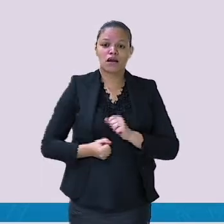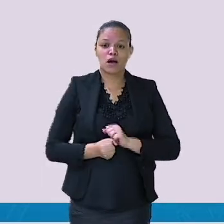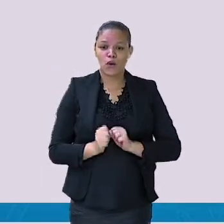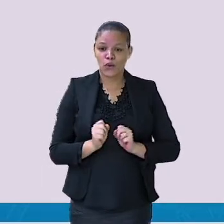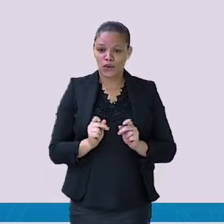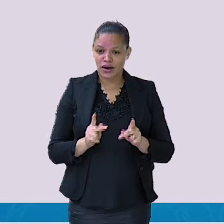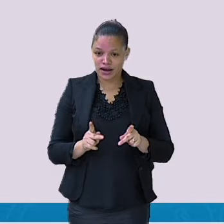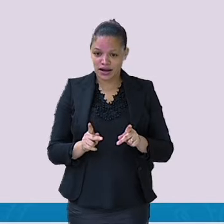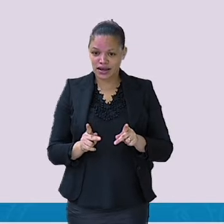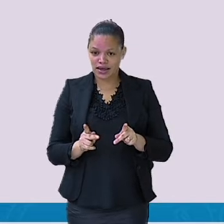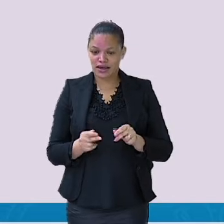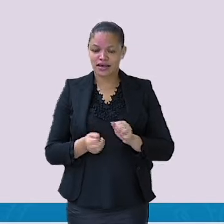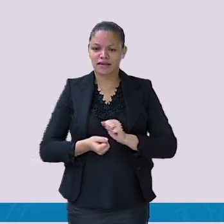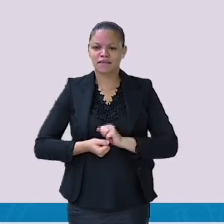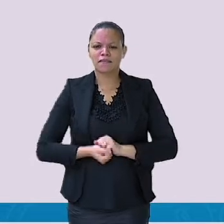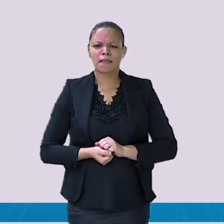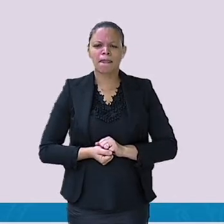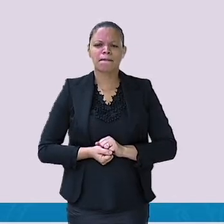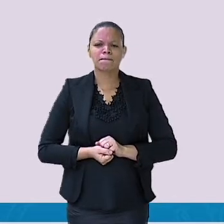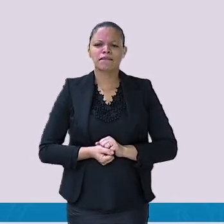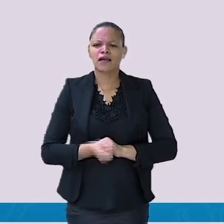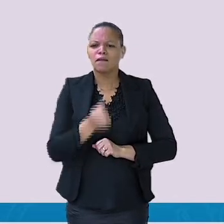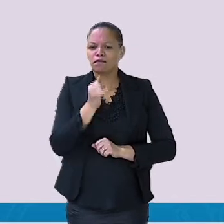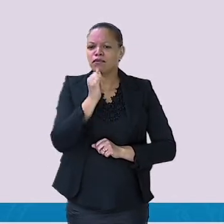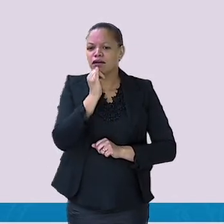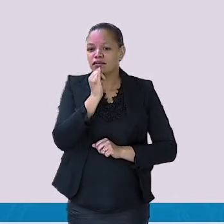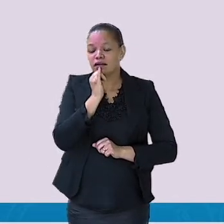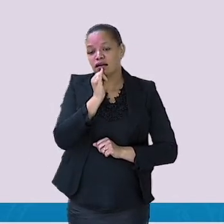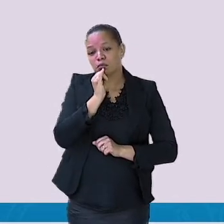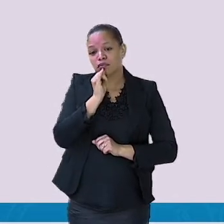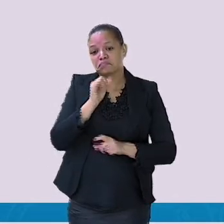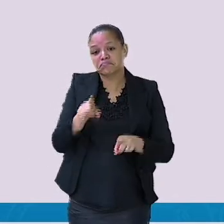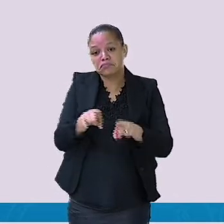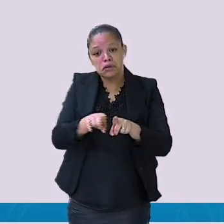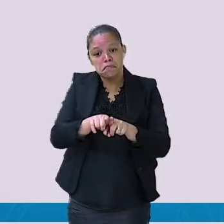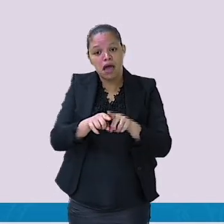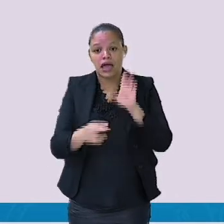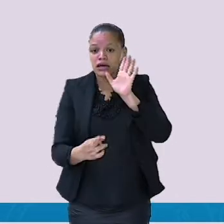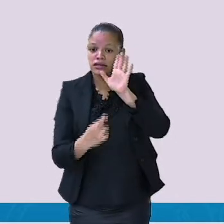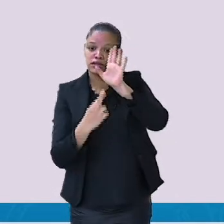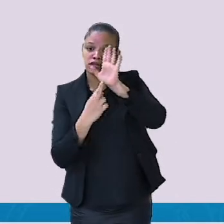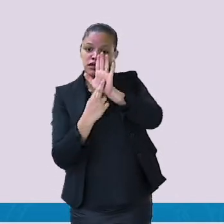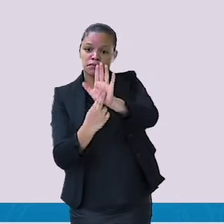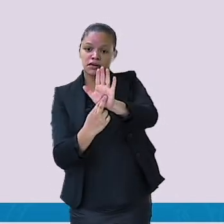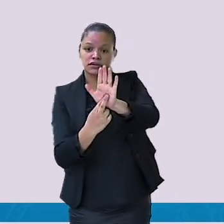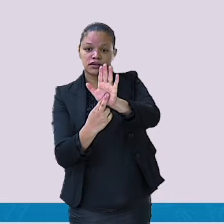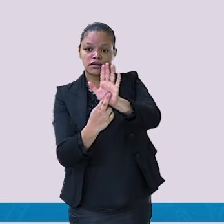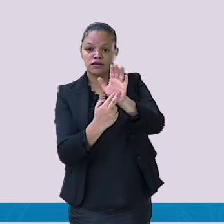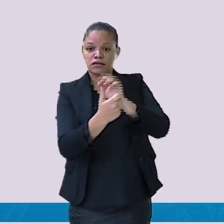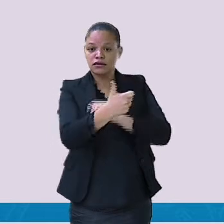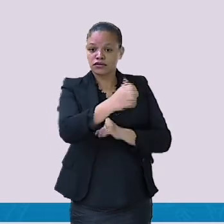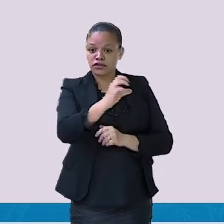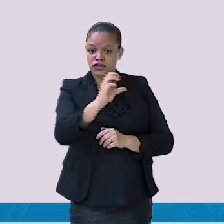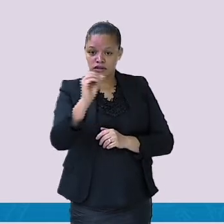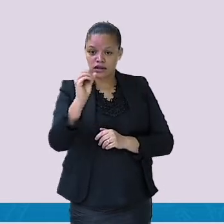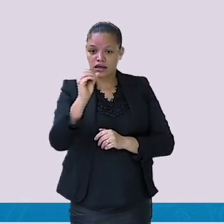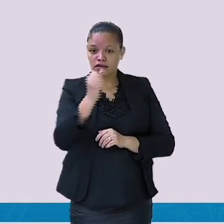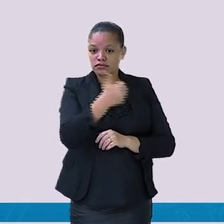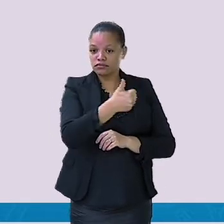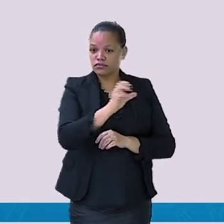e quero ir para o mililitro. O 100 tem 3 zeros. Como eu estou indo para o mililitro, eu